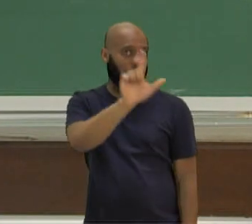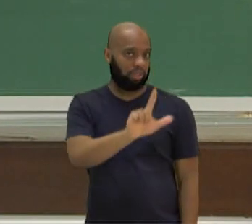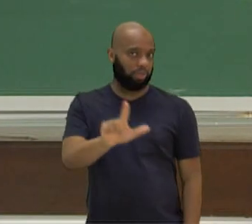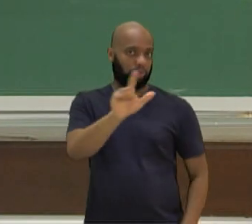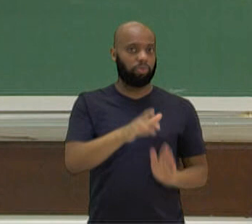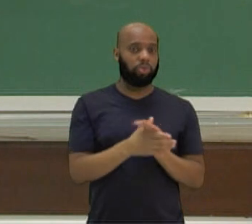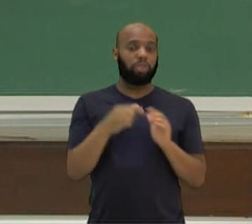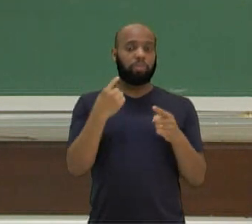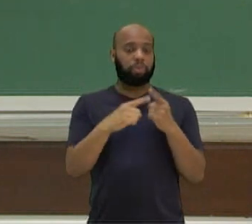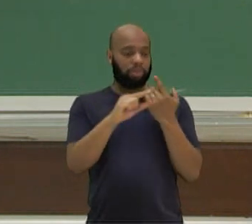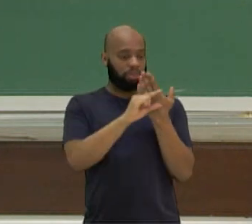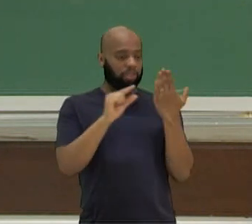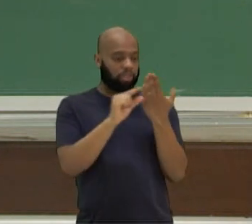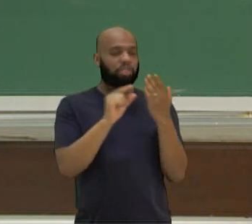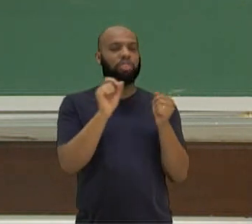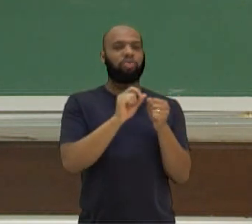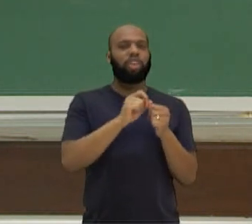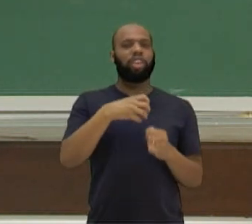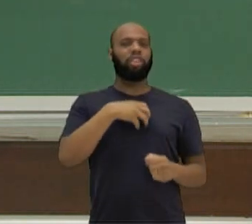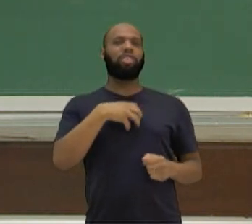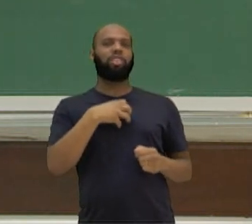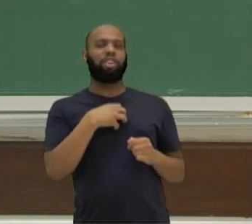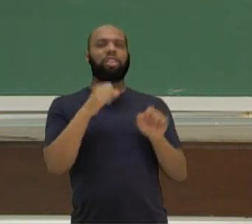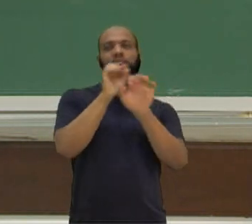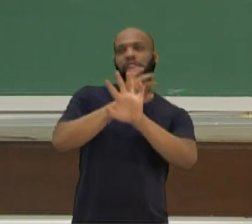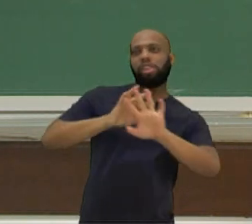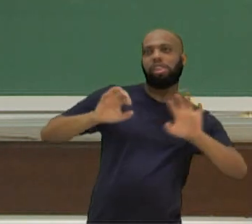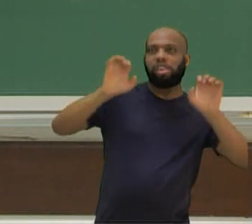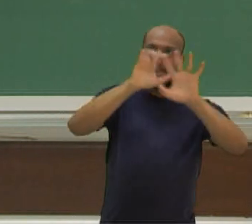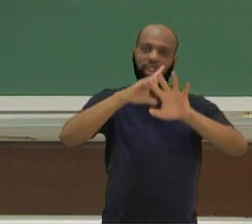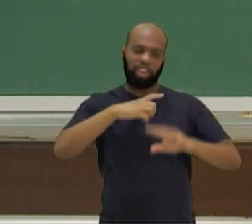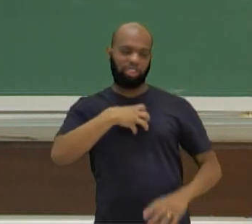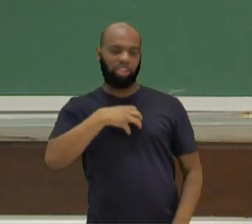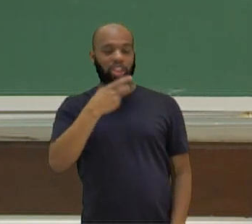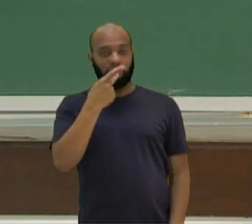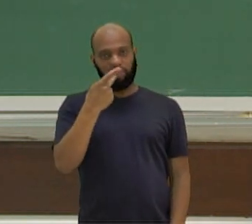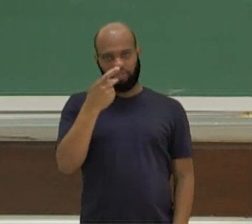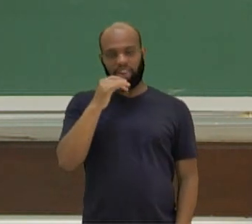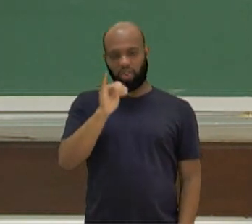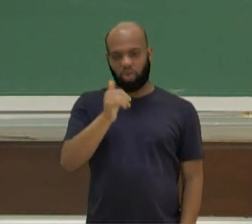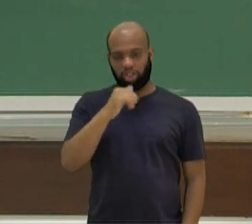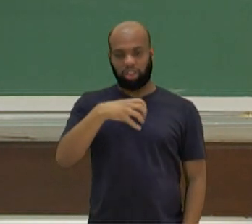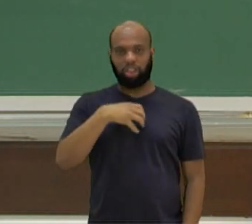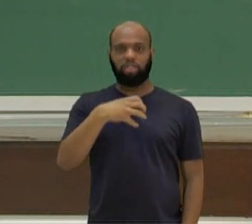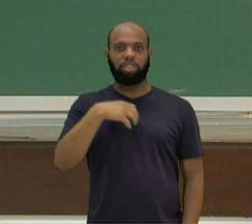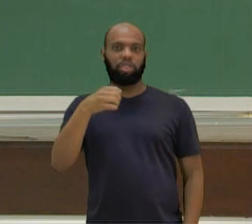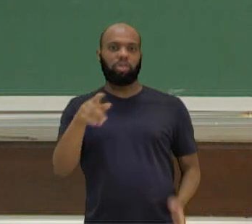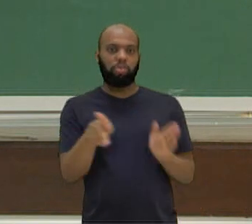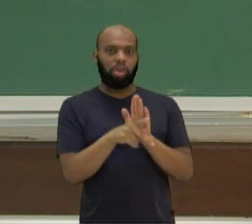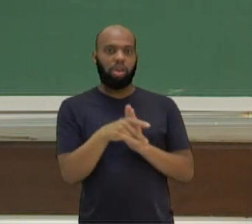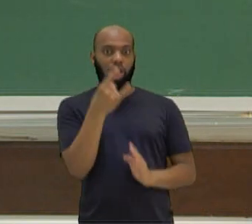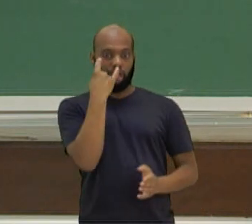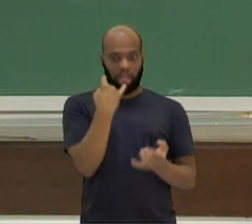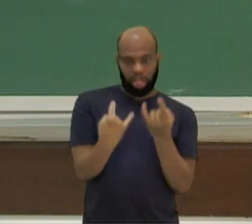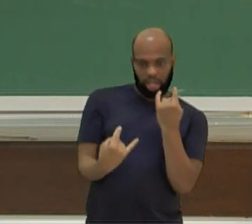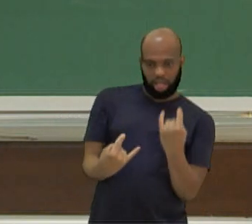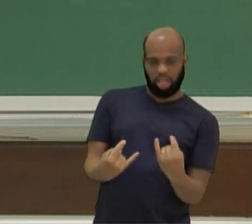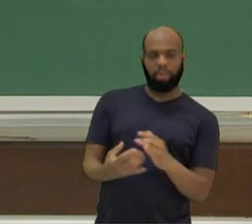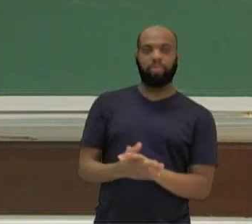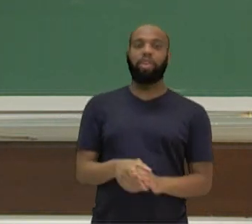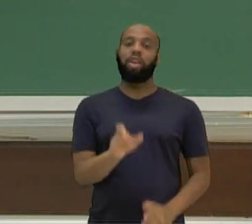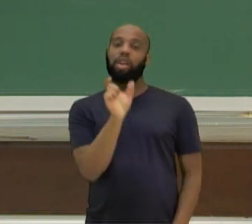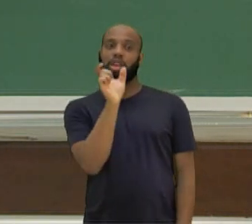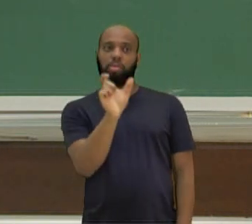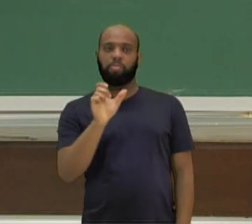O autor, ele enfeita um pouco a linguagem, enfeita um pouco o que ele vai contar, ok? A palavra crônica, ela vem do